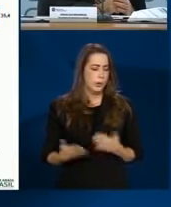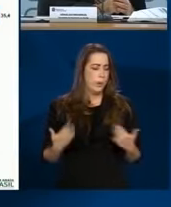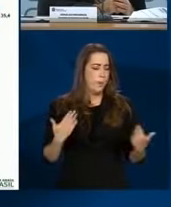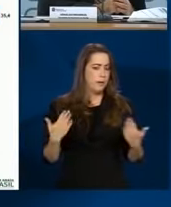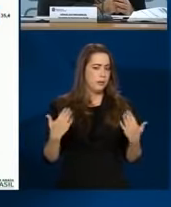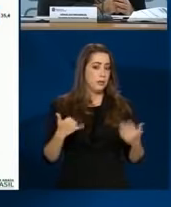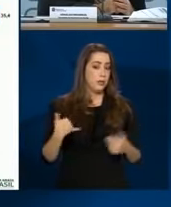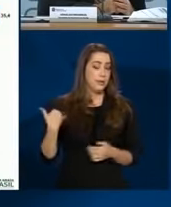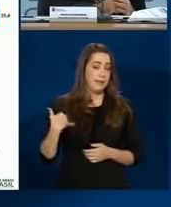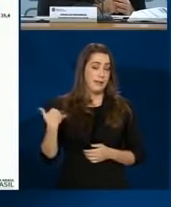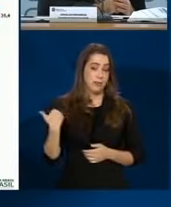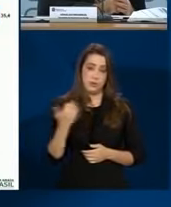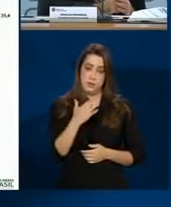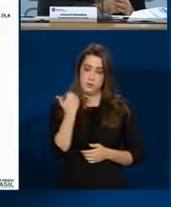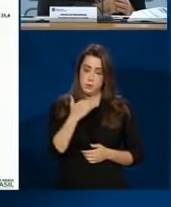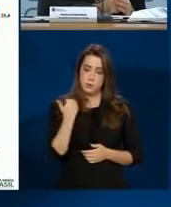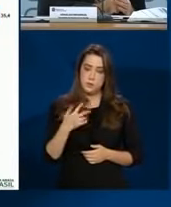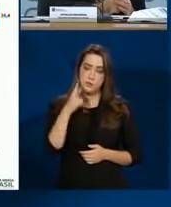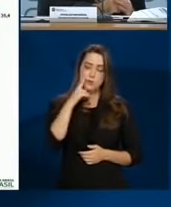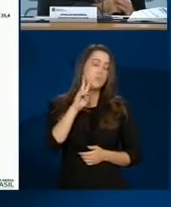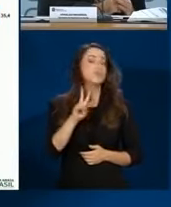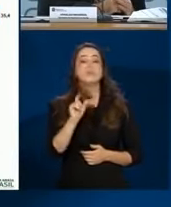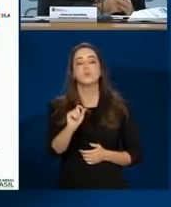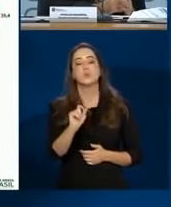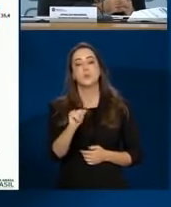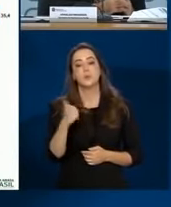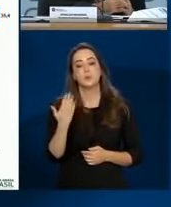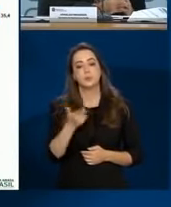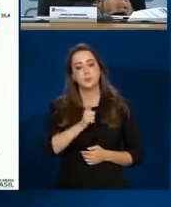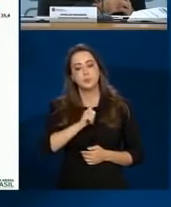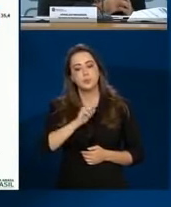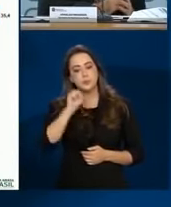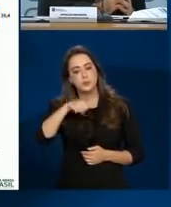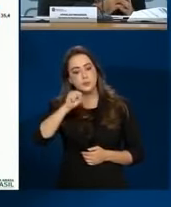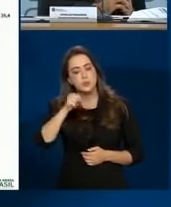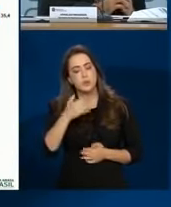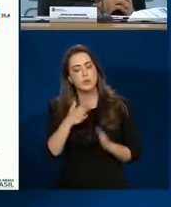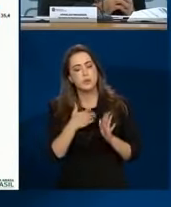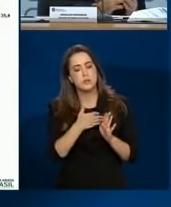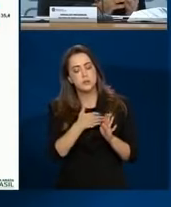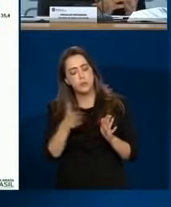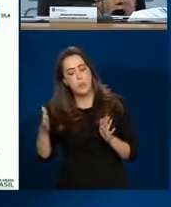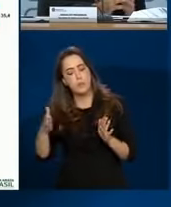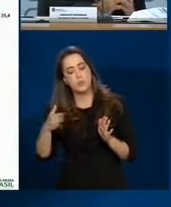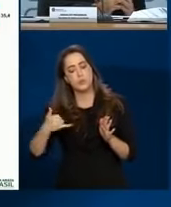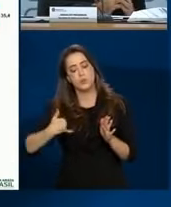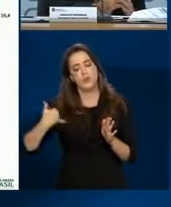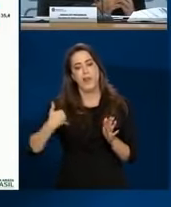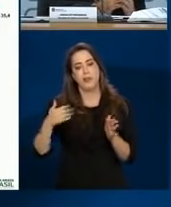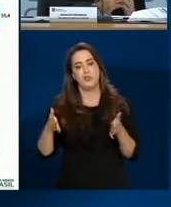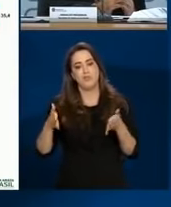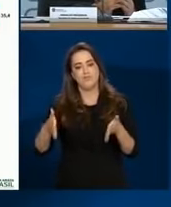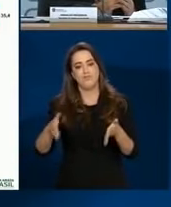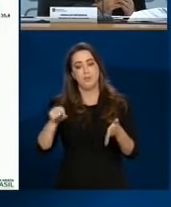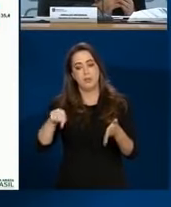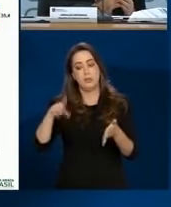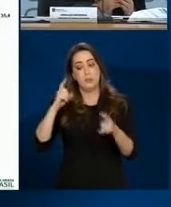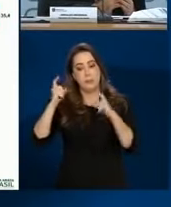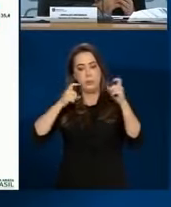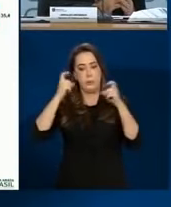faixa etária dos óbitos, a gente verifica que, portanto, temos sim uma faixa etária, né, bastante preocupante,